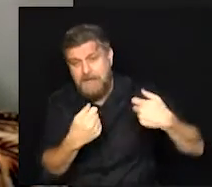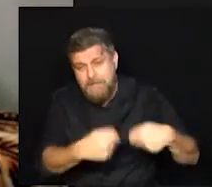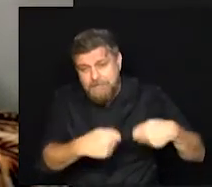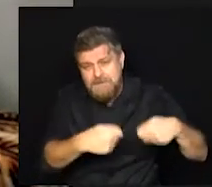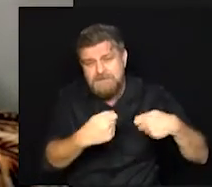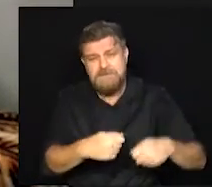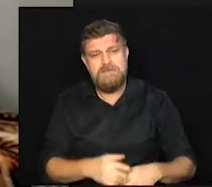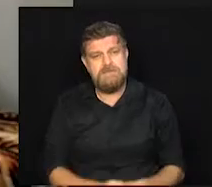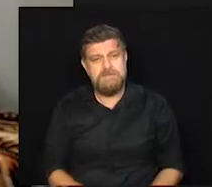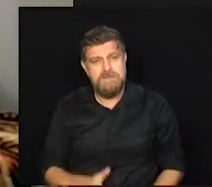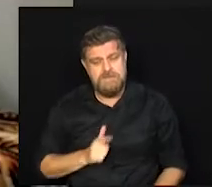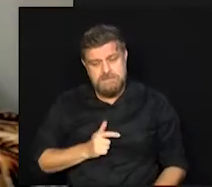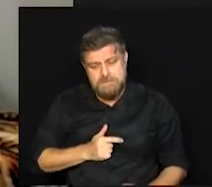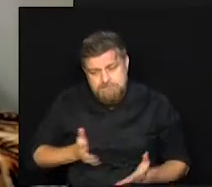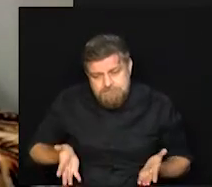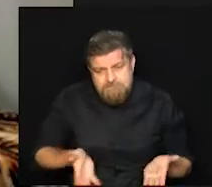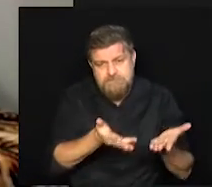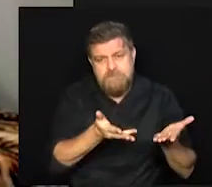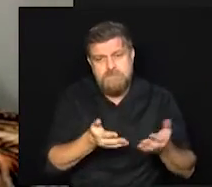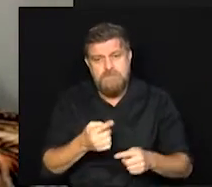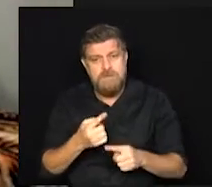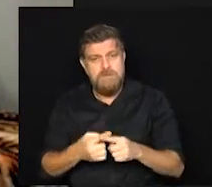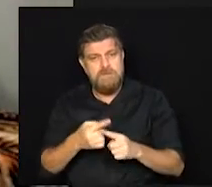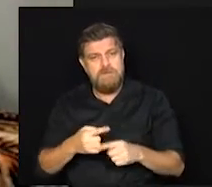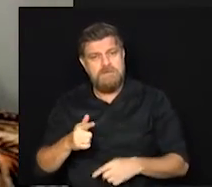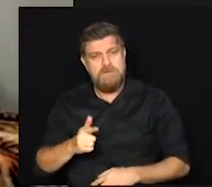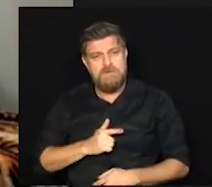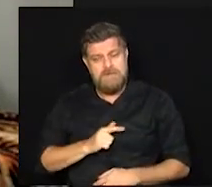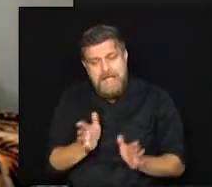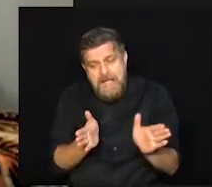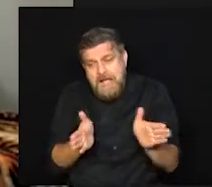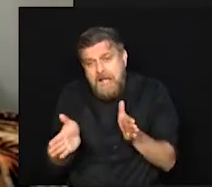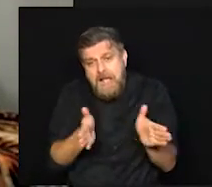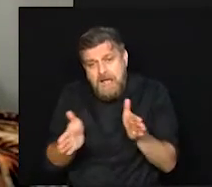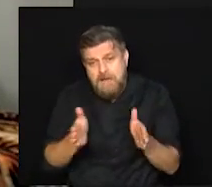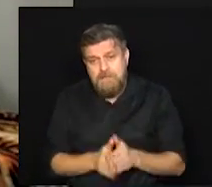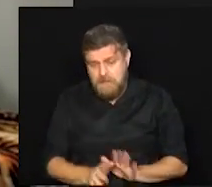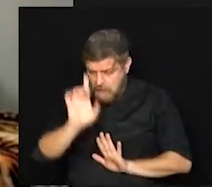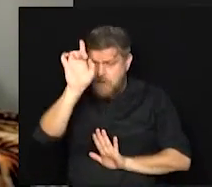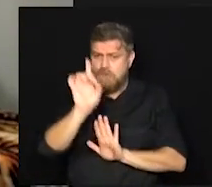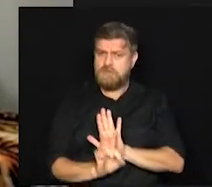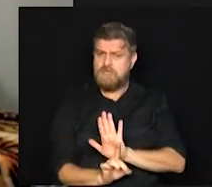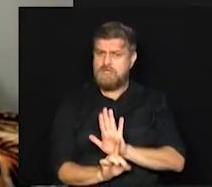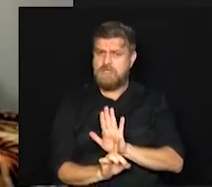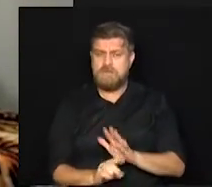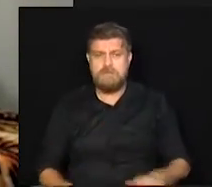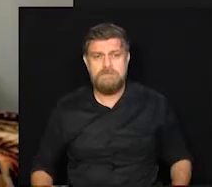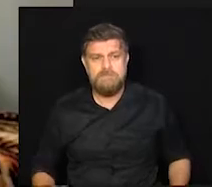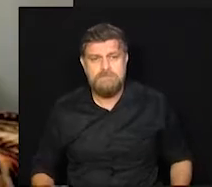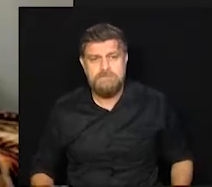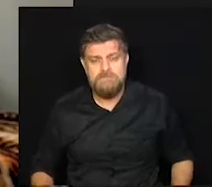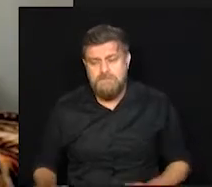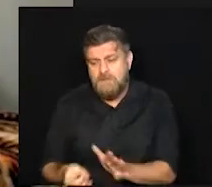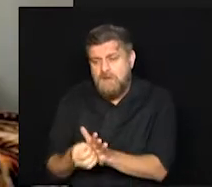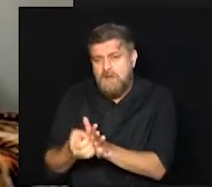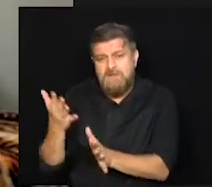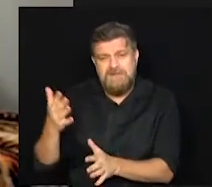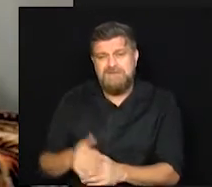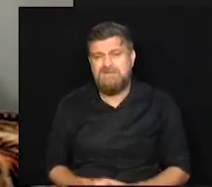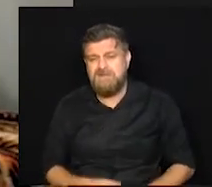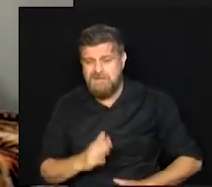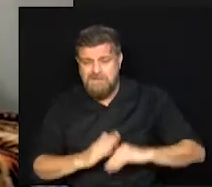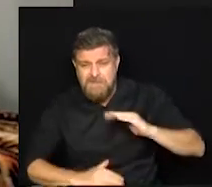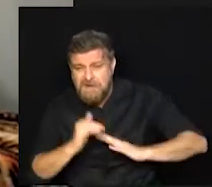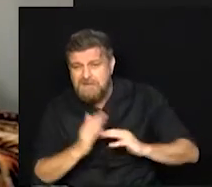muitas das coisas a acessibilidade, que é o direito da pessoa com deficiência, muitas vezes não é colocado